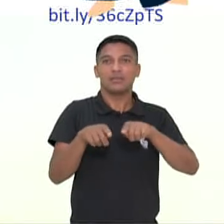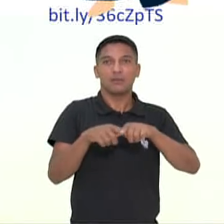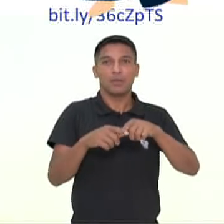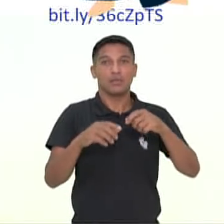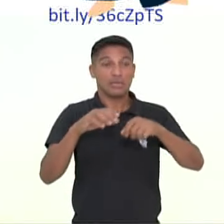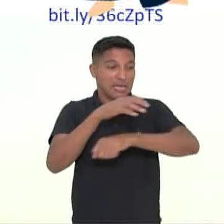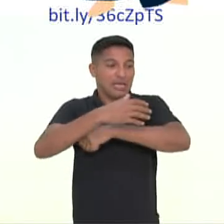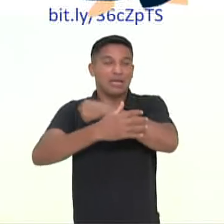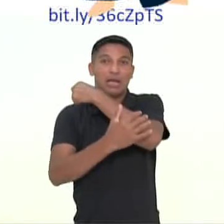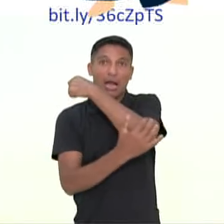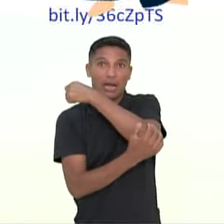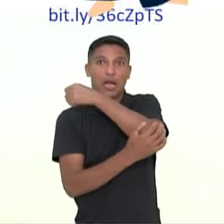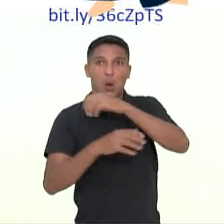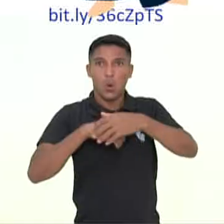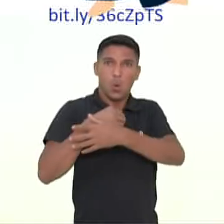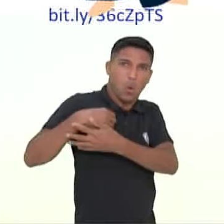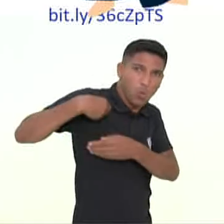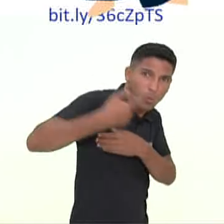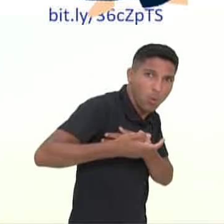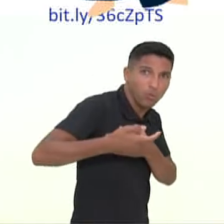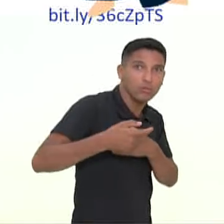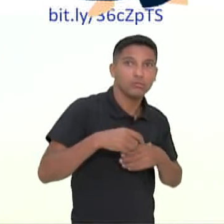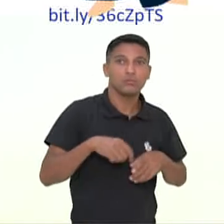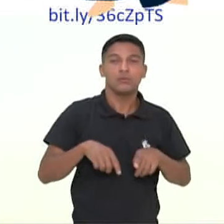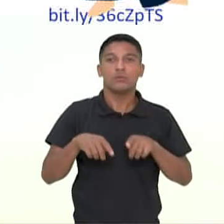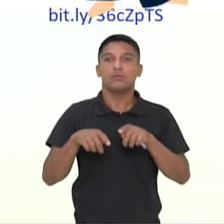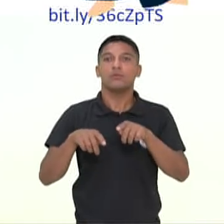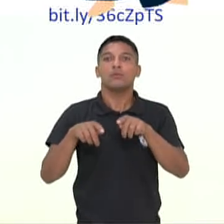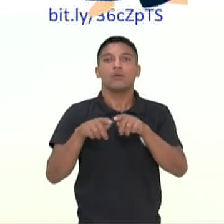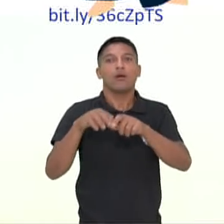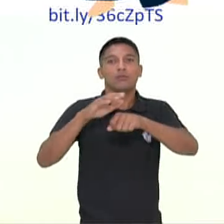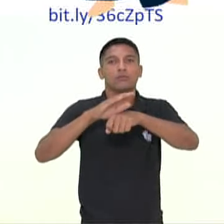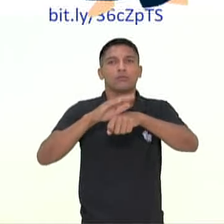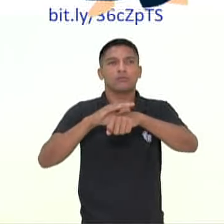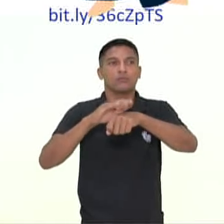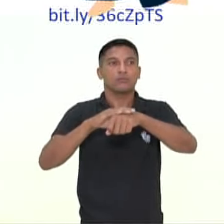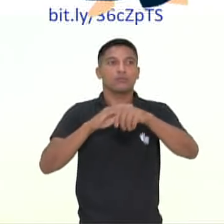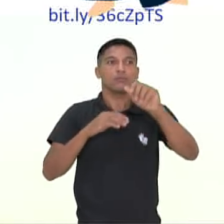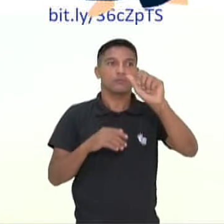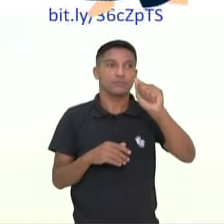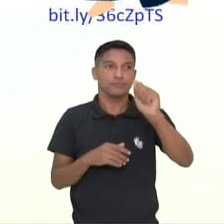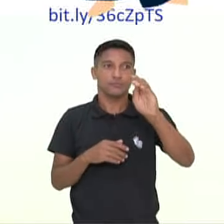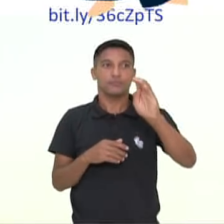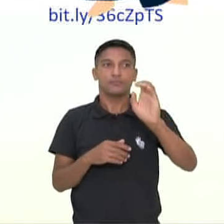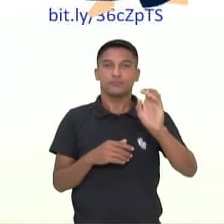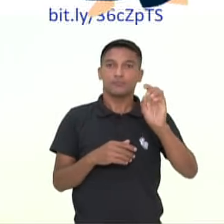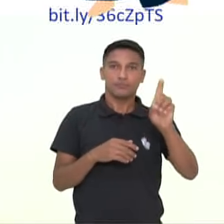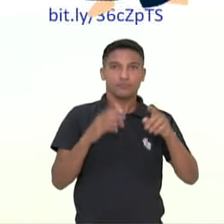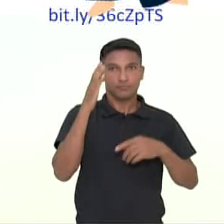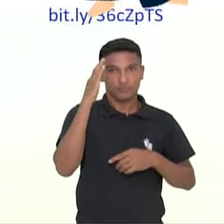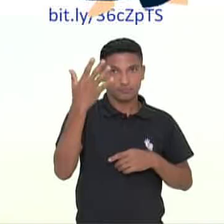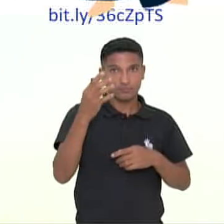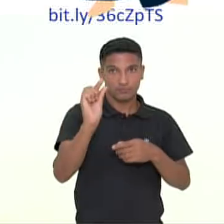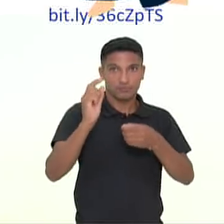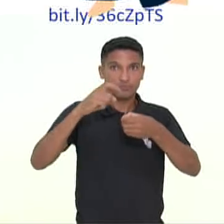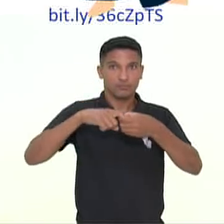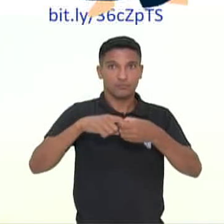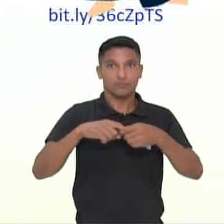para golpear. Vocês terão mais um tempinho para resolver, logo a gente volta com a correção.